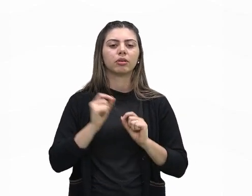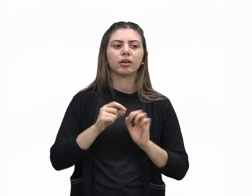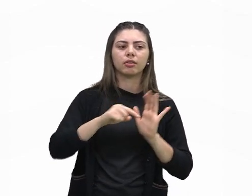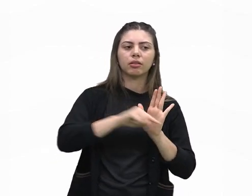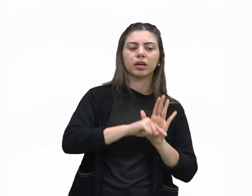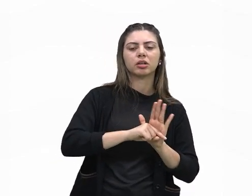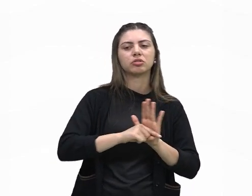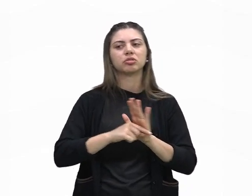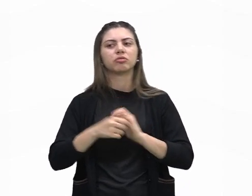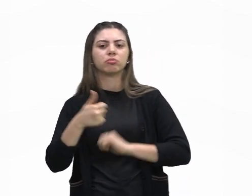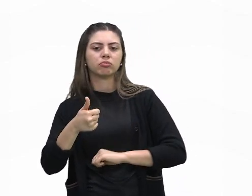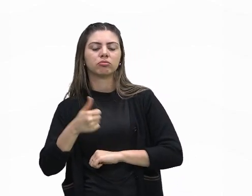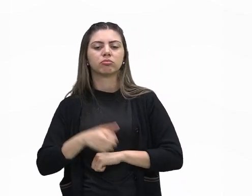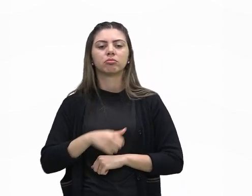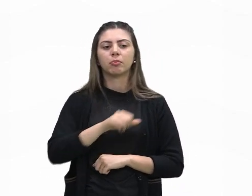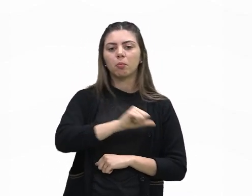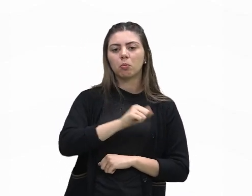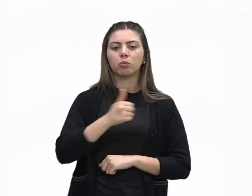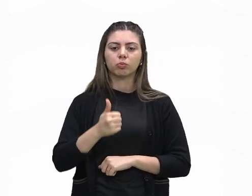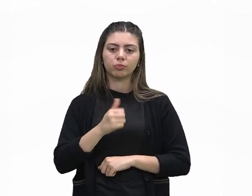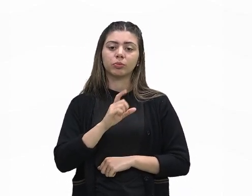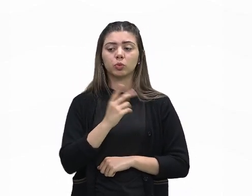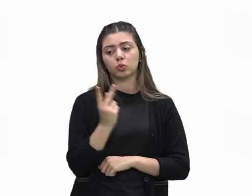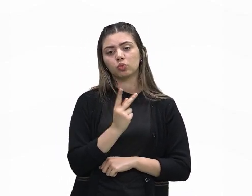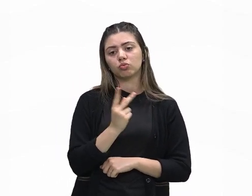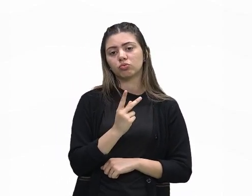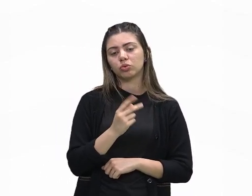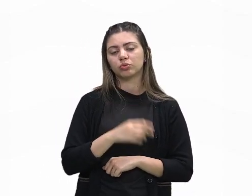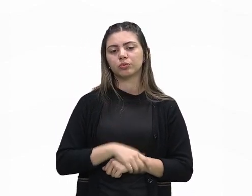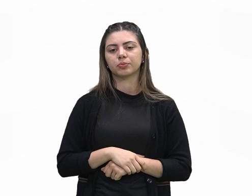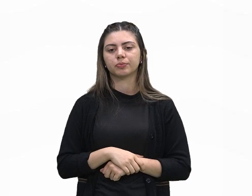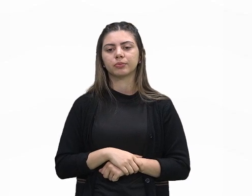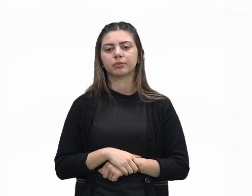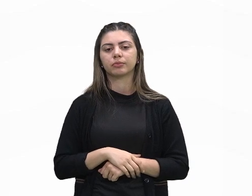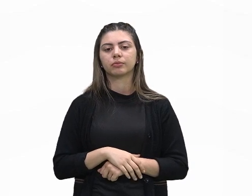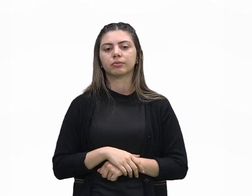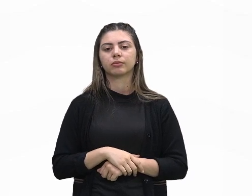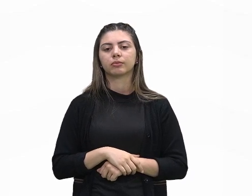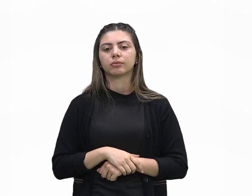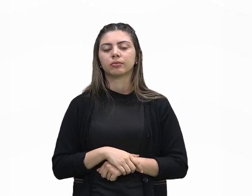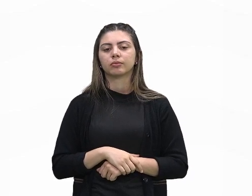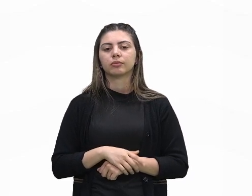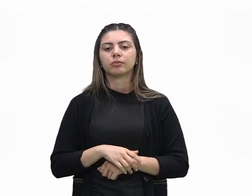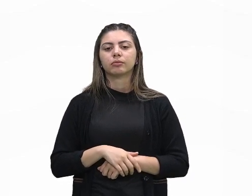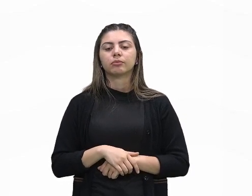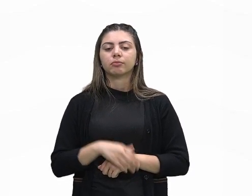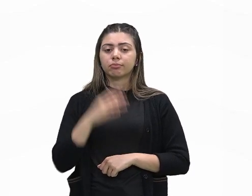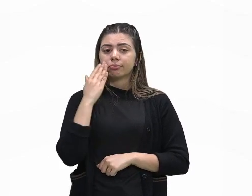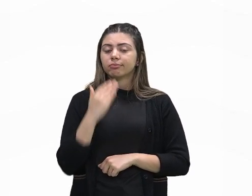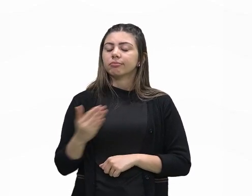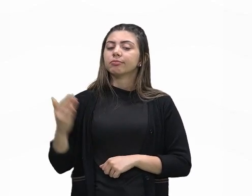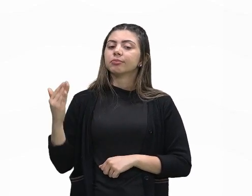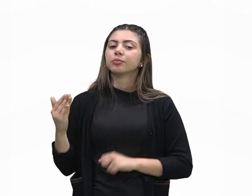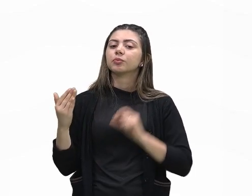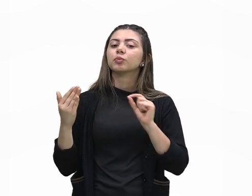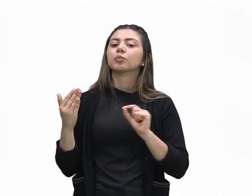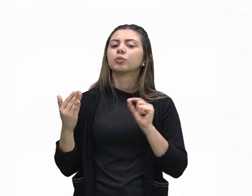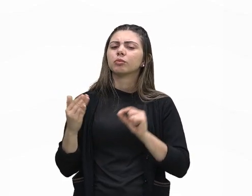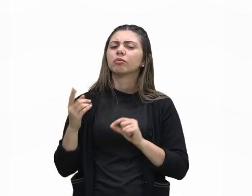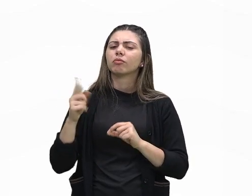gente ainda sintetizar essa parte aqui, tem a socialização dos meios de produção.